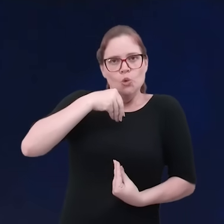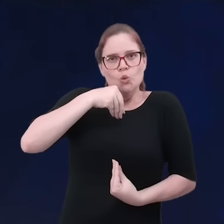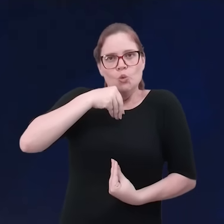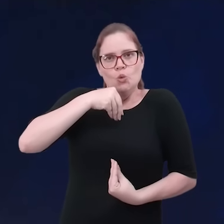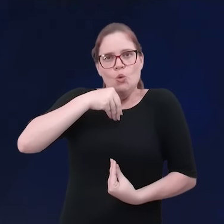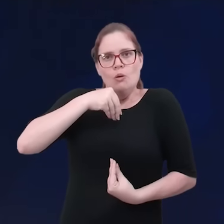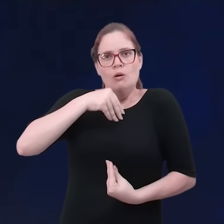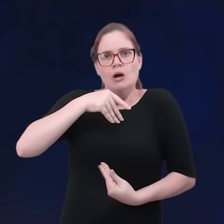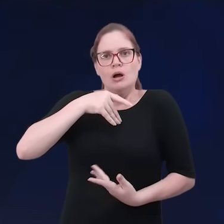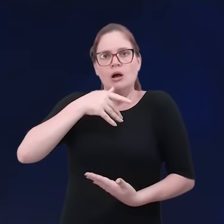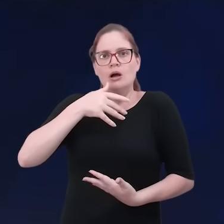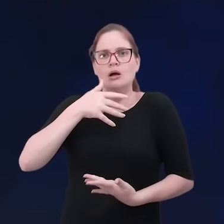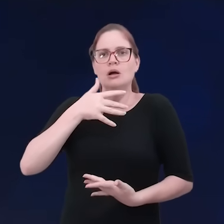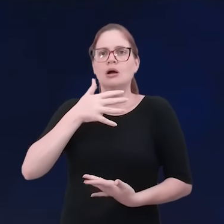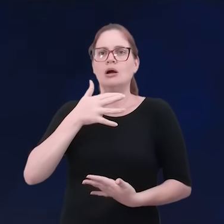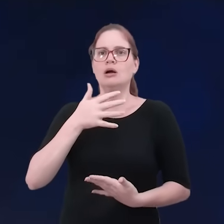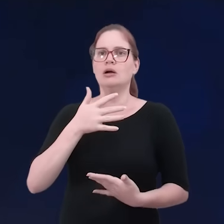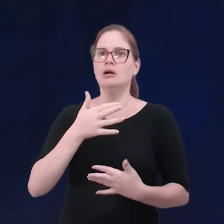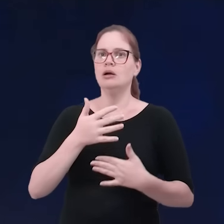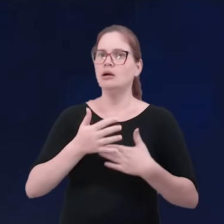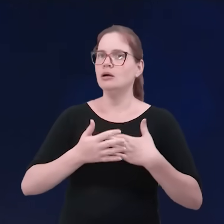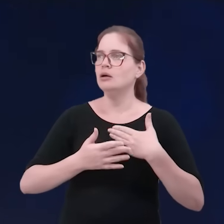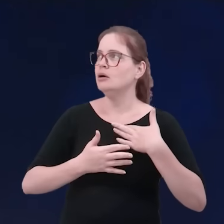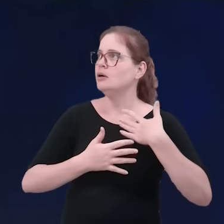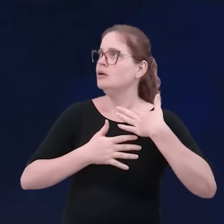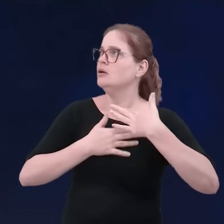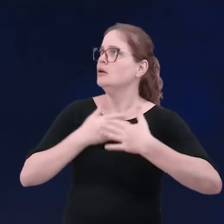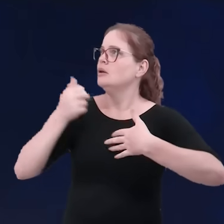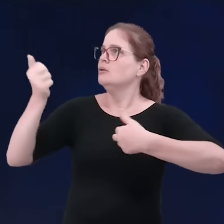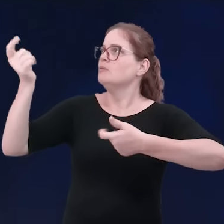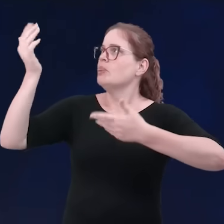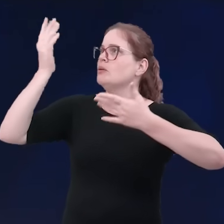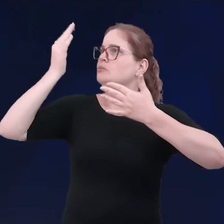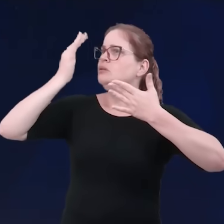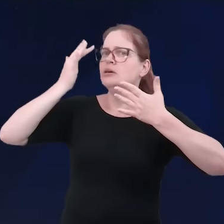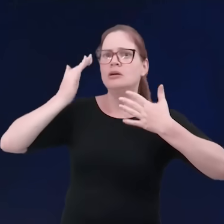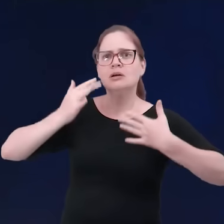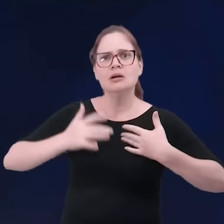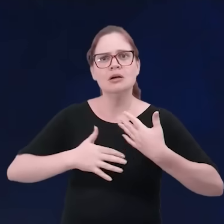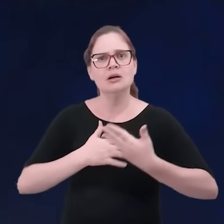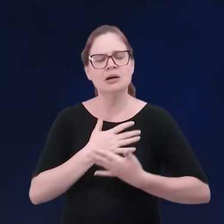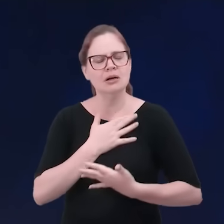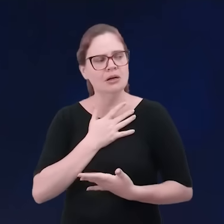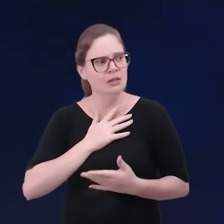desaparece, porque Jesus faz nascer no nosso interior uma fonte de água